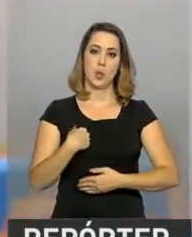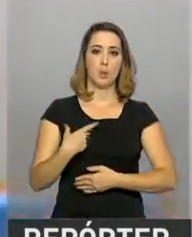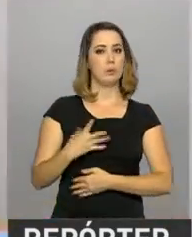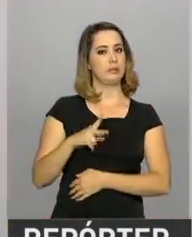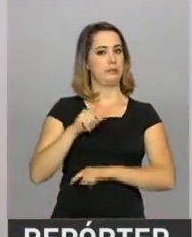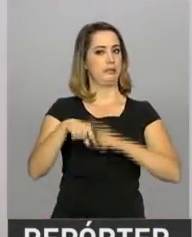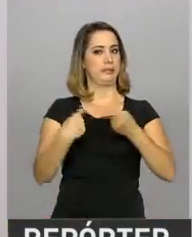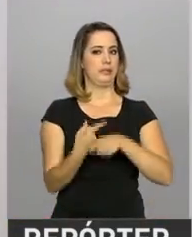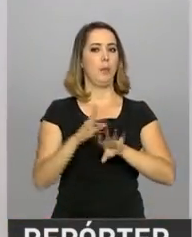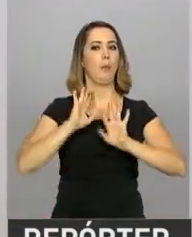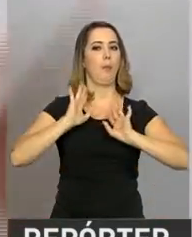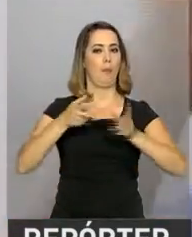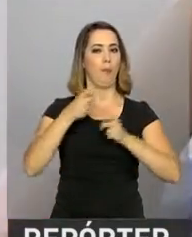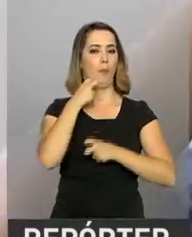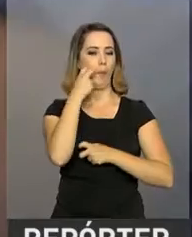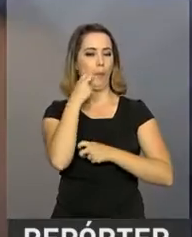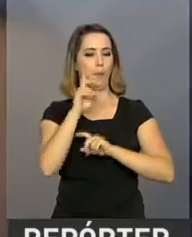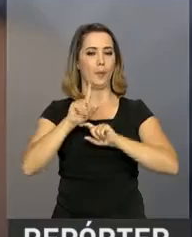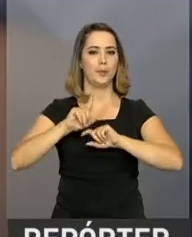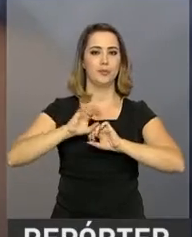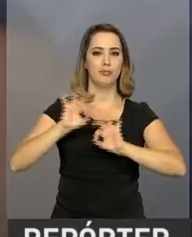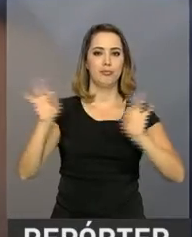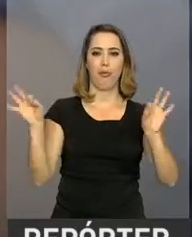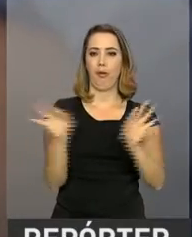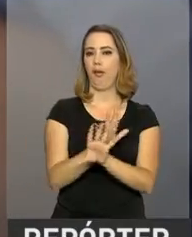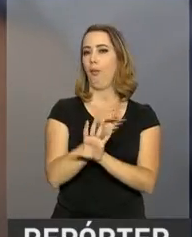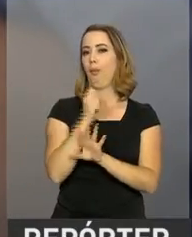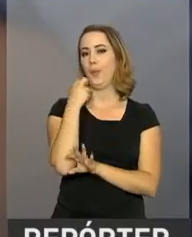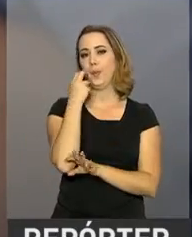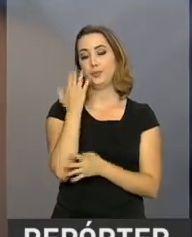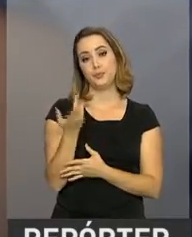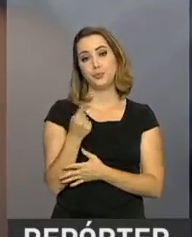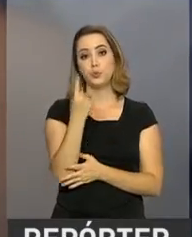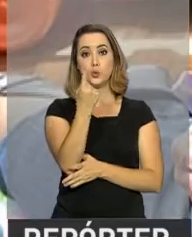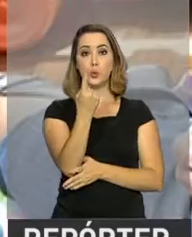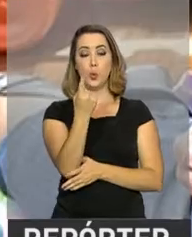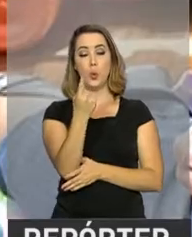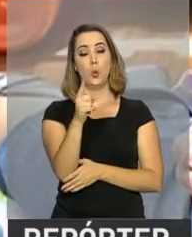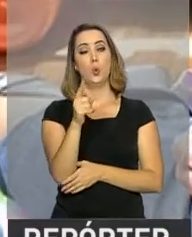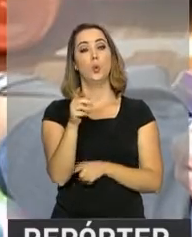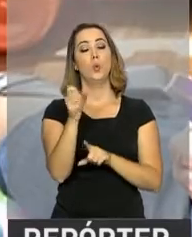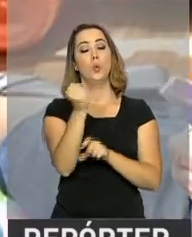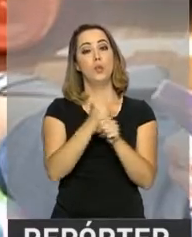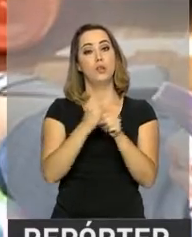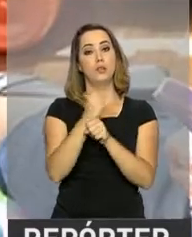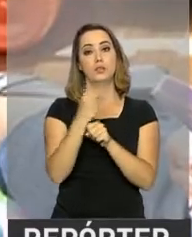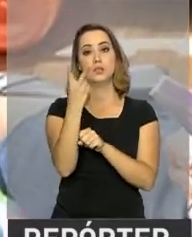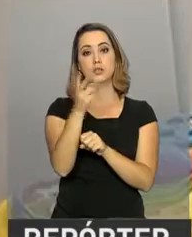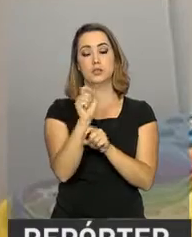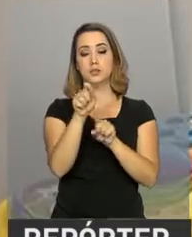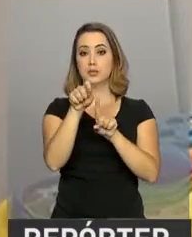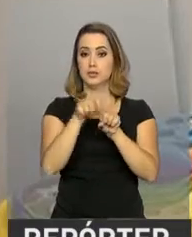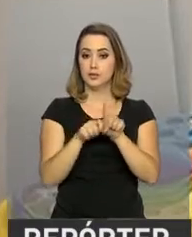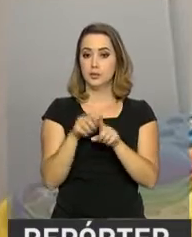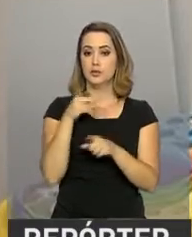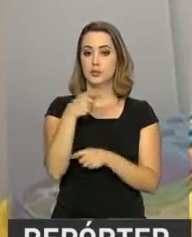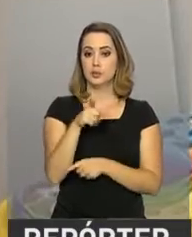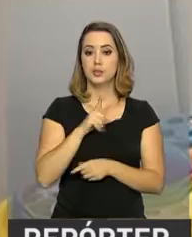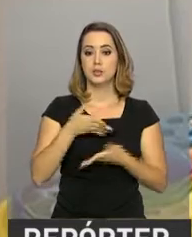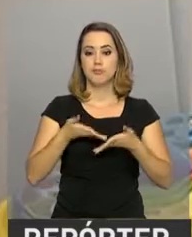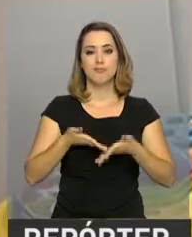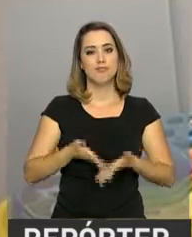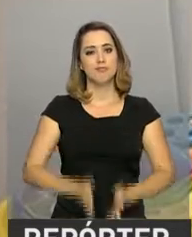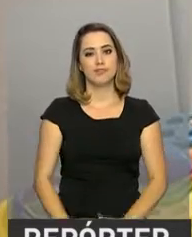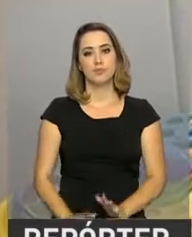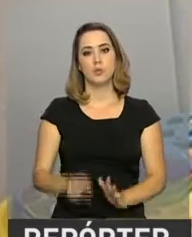confiança para logo se soltar o pequeno tem 1 ano e 2 meses e é o primeiro filho da adriana ela deu à luz